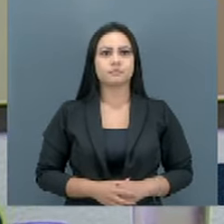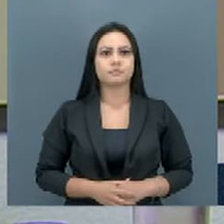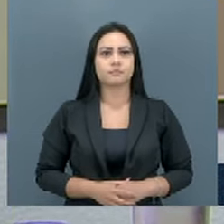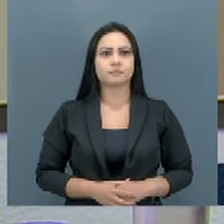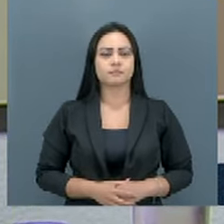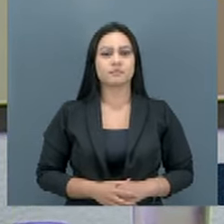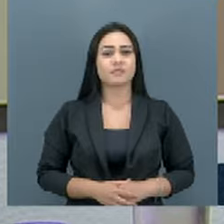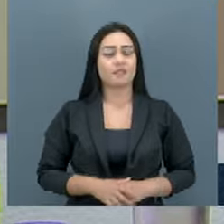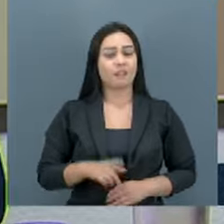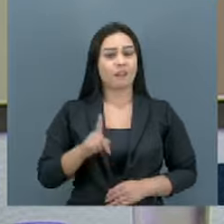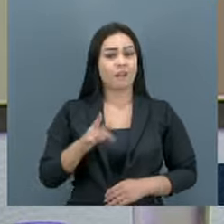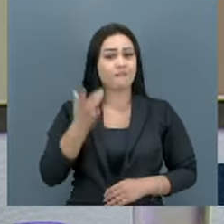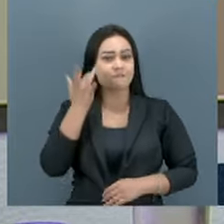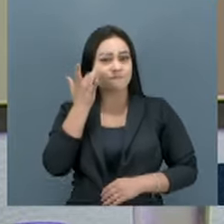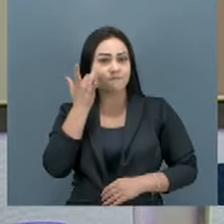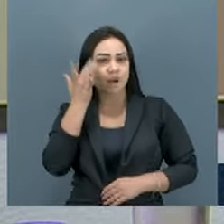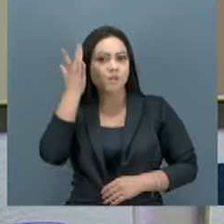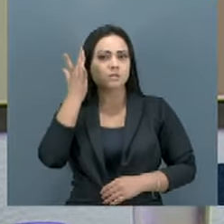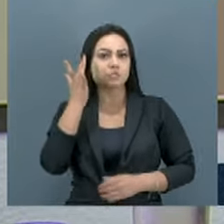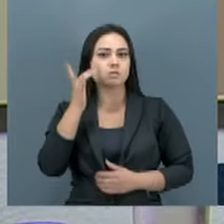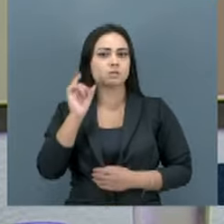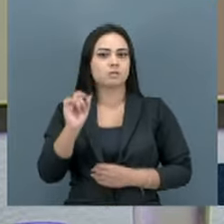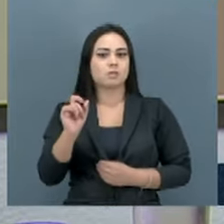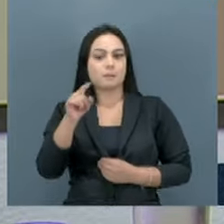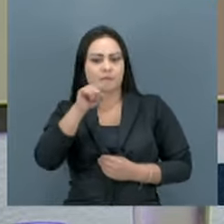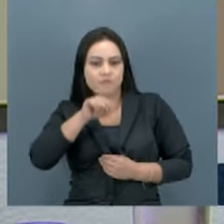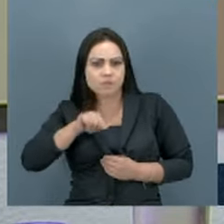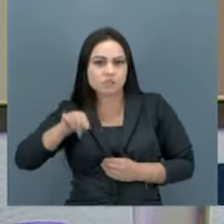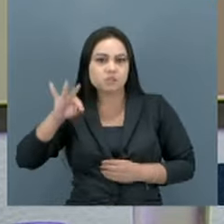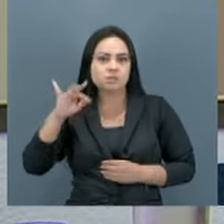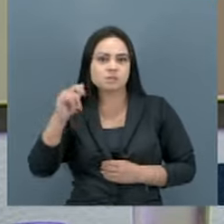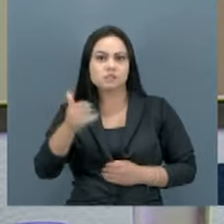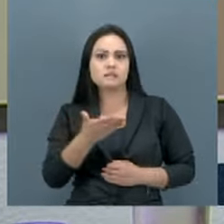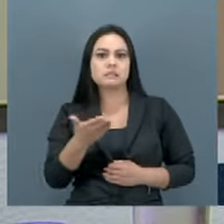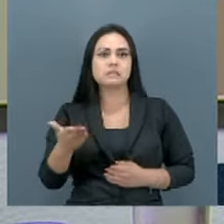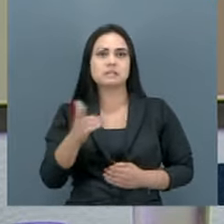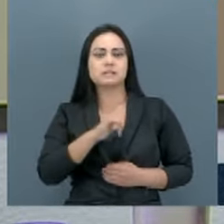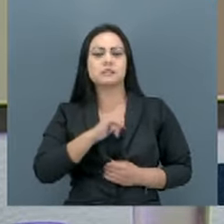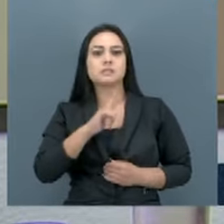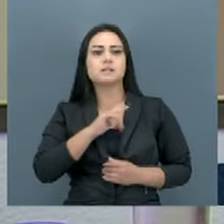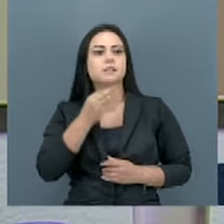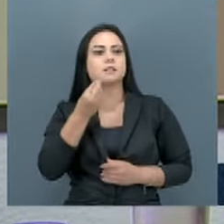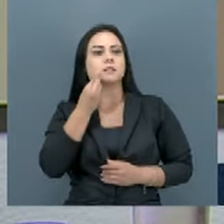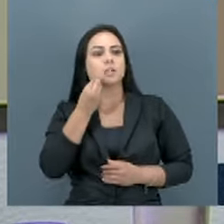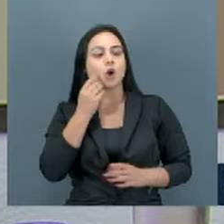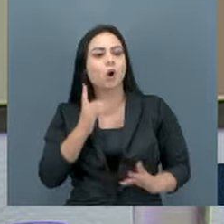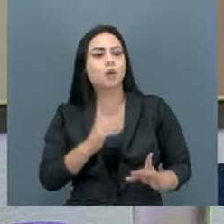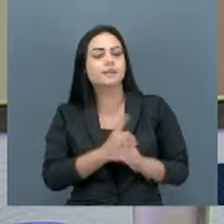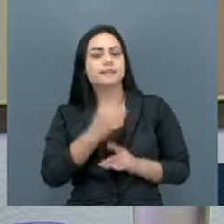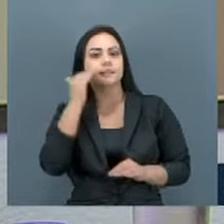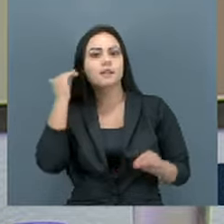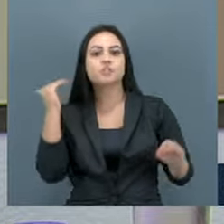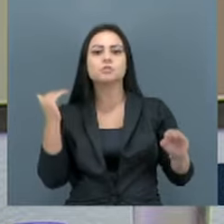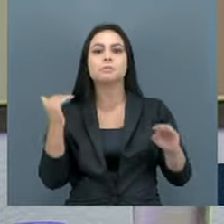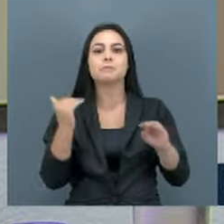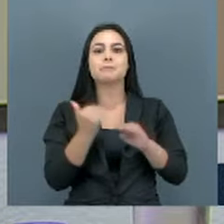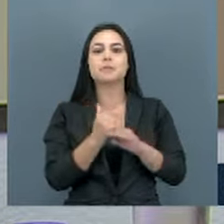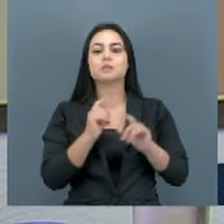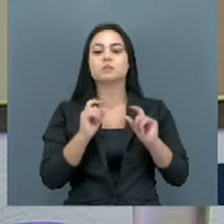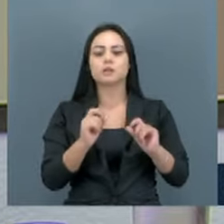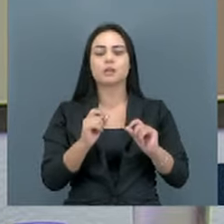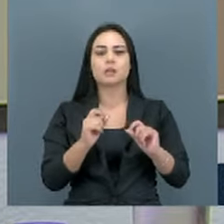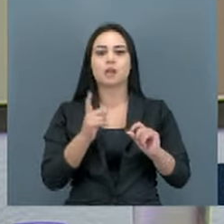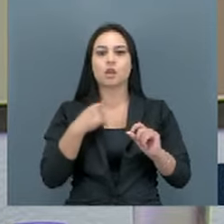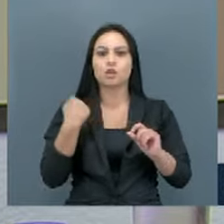É muito fácil para os senhores buscar o entendimento com a